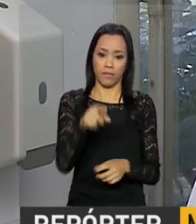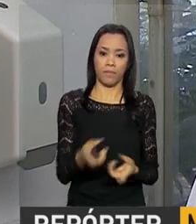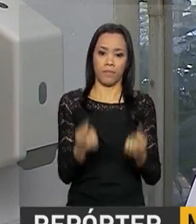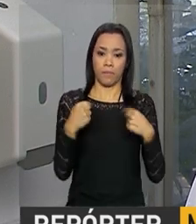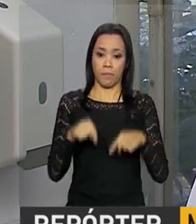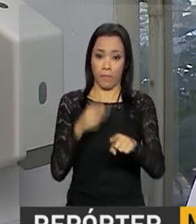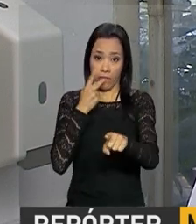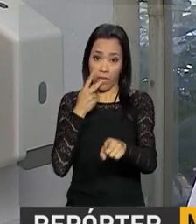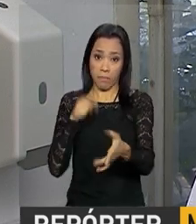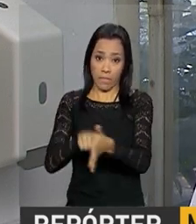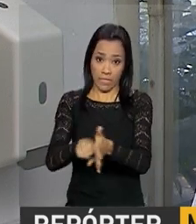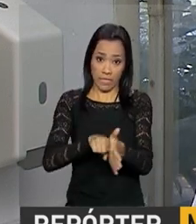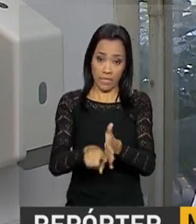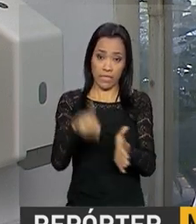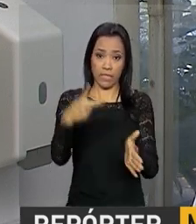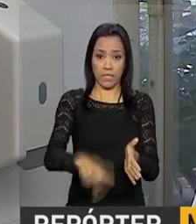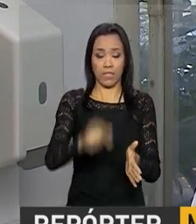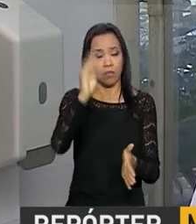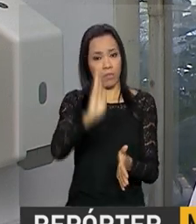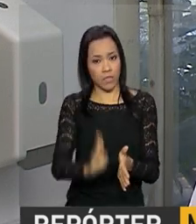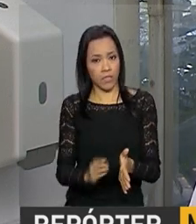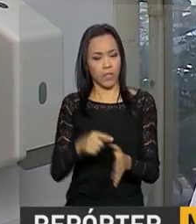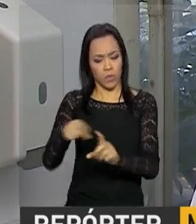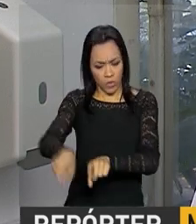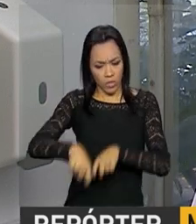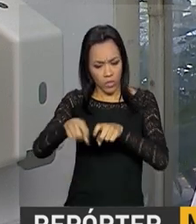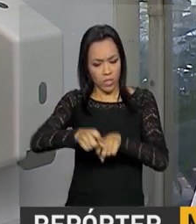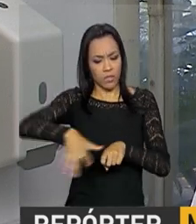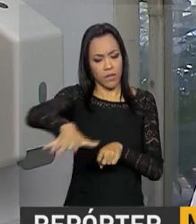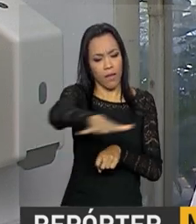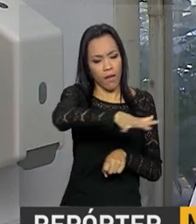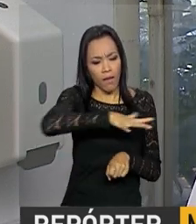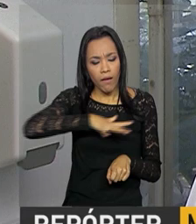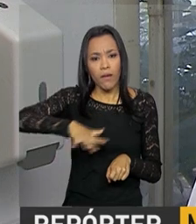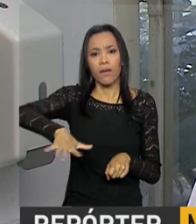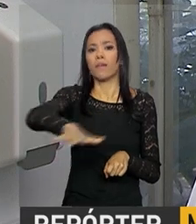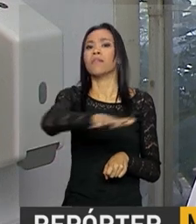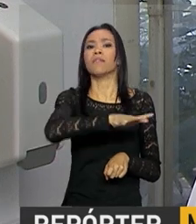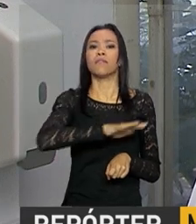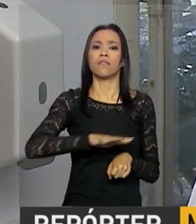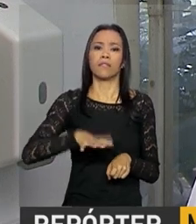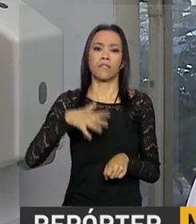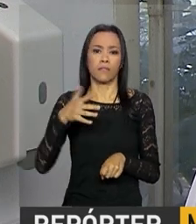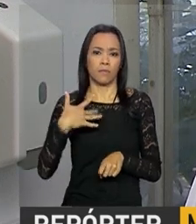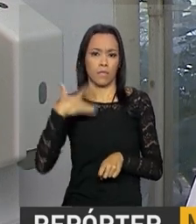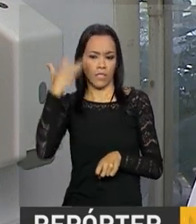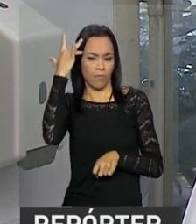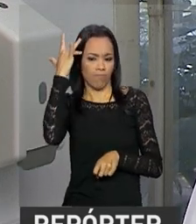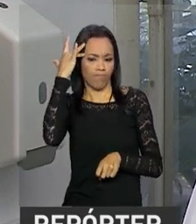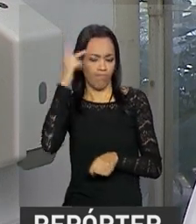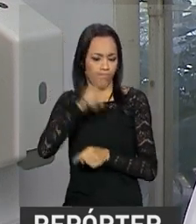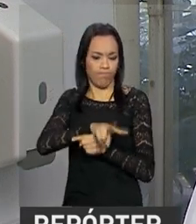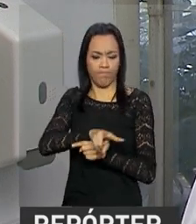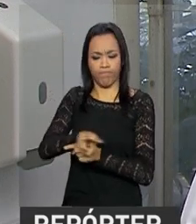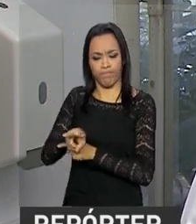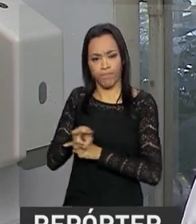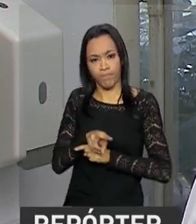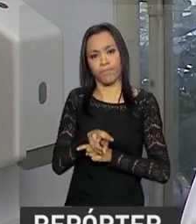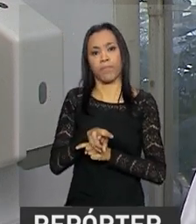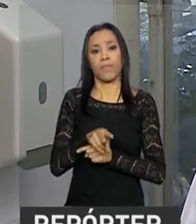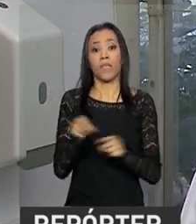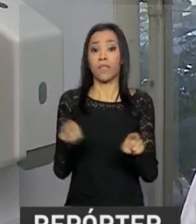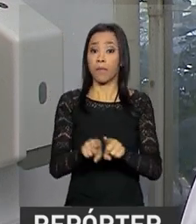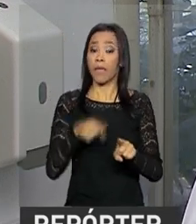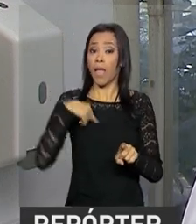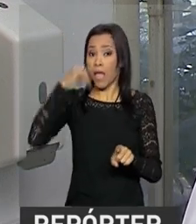agropecuária brasileira disponha de material com sanidade satisfatória para os seus trabalhos,